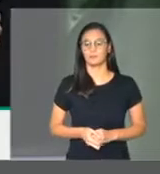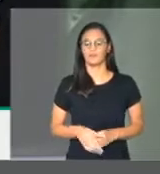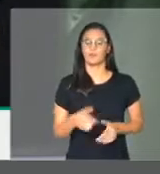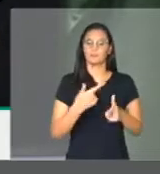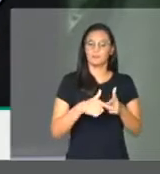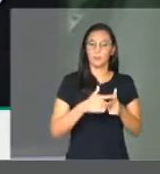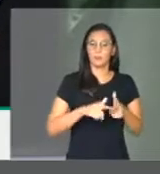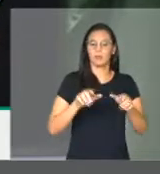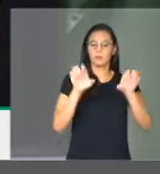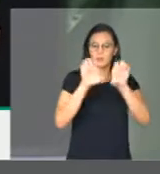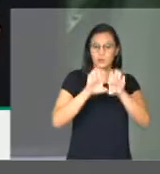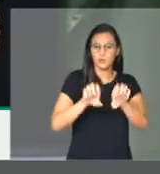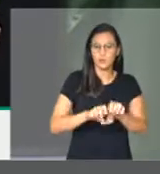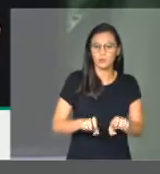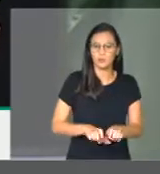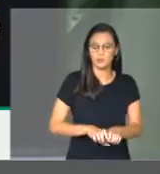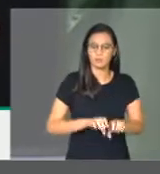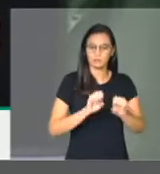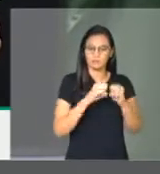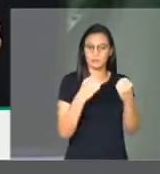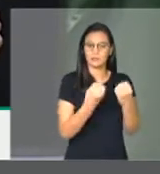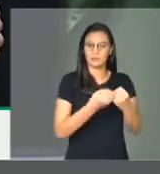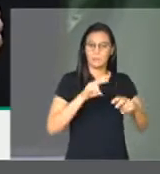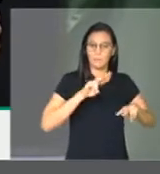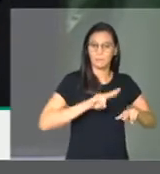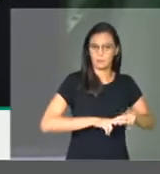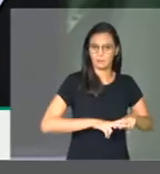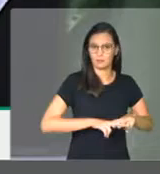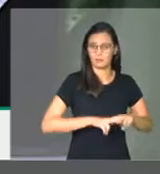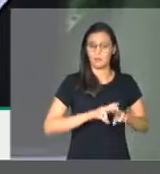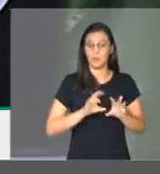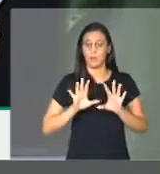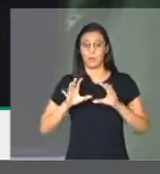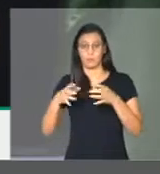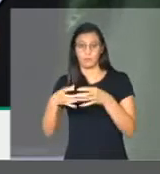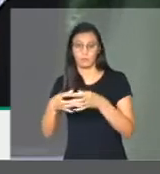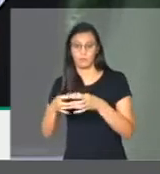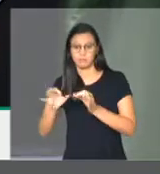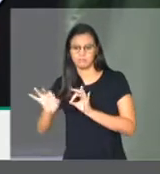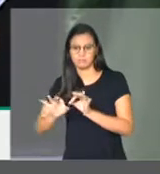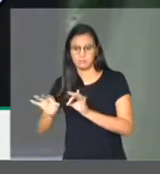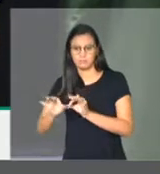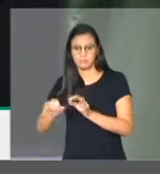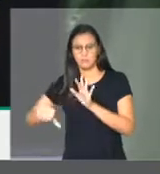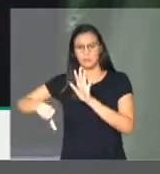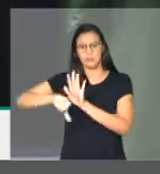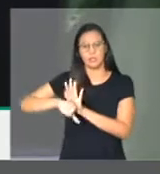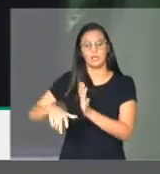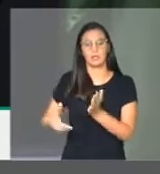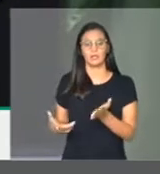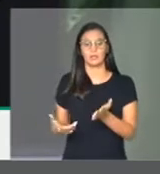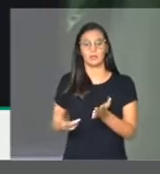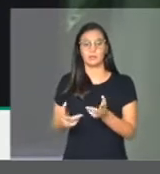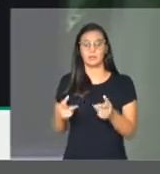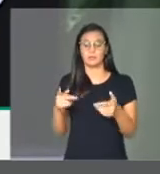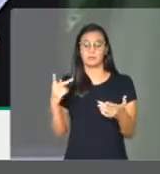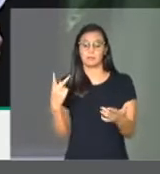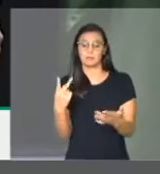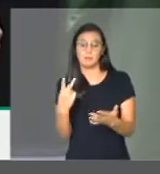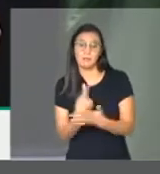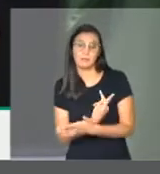sistema penitenciário e ação ordenada e deletéria do crime organizado e das milícias que agem de